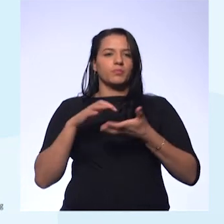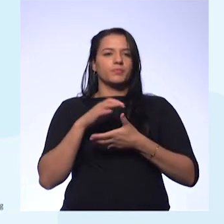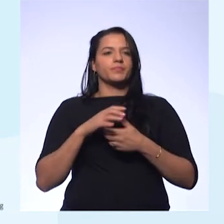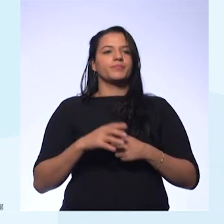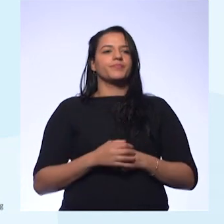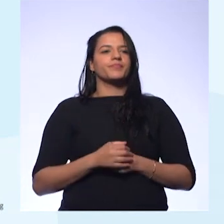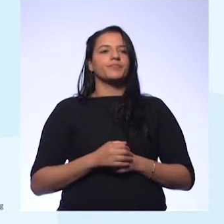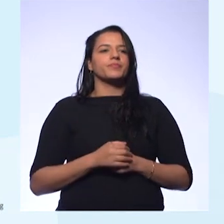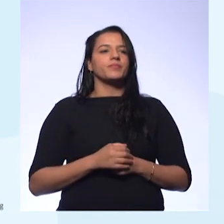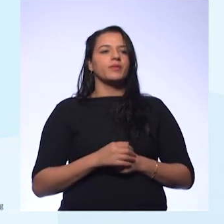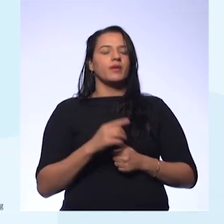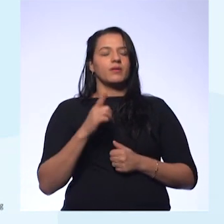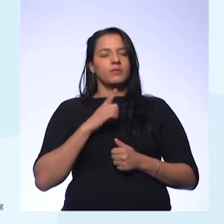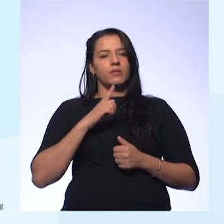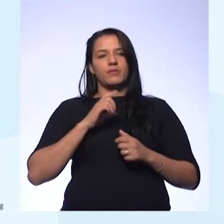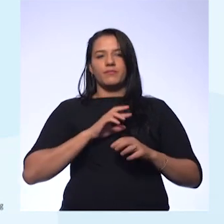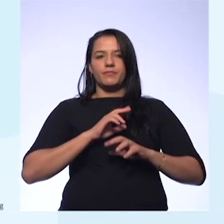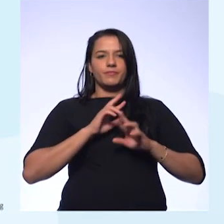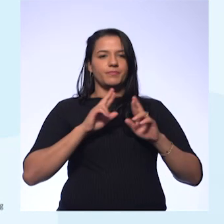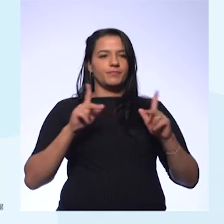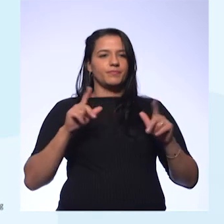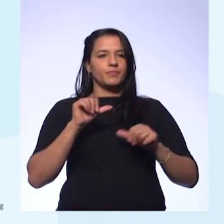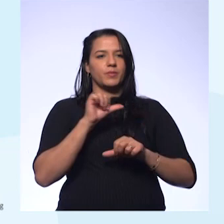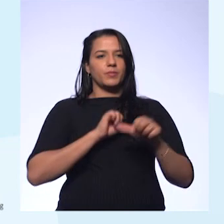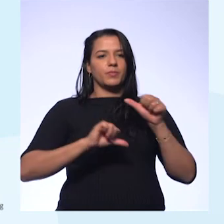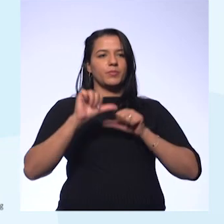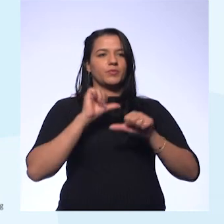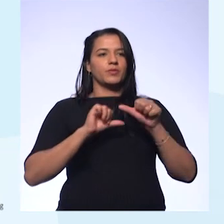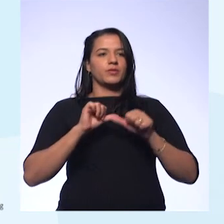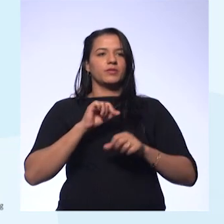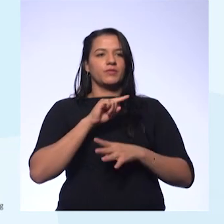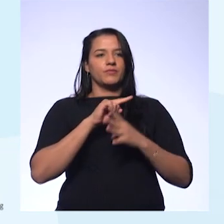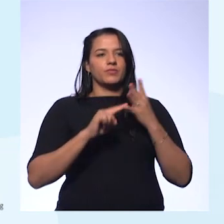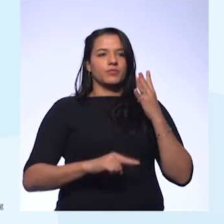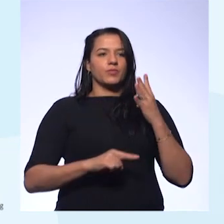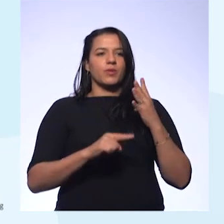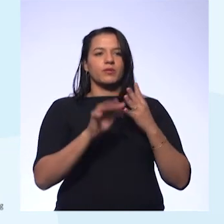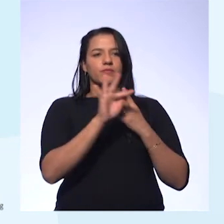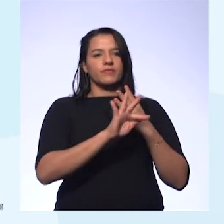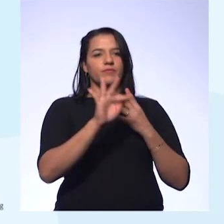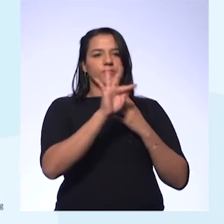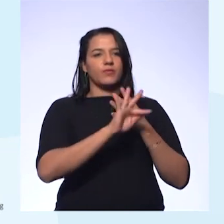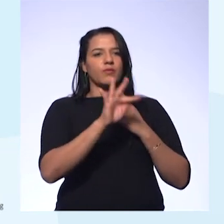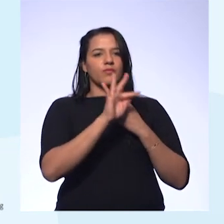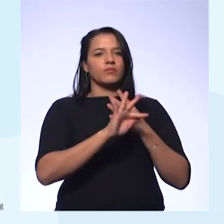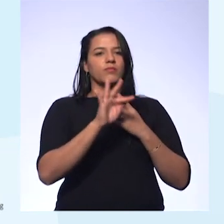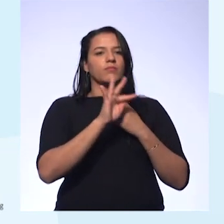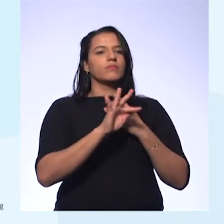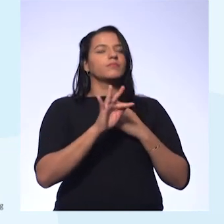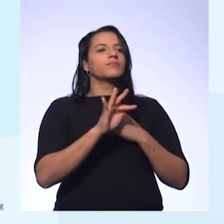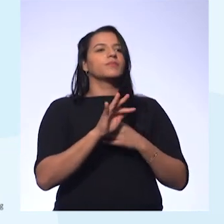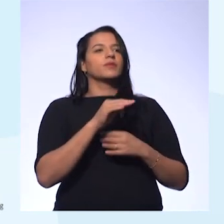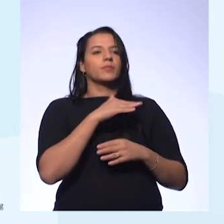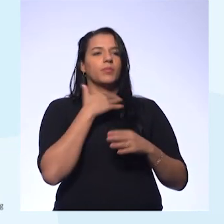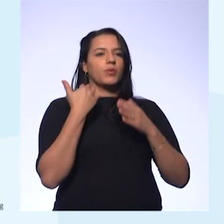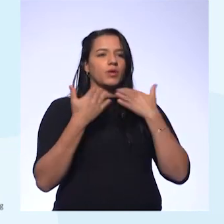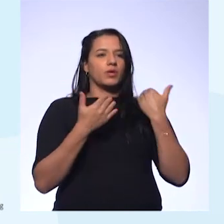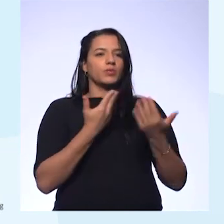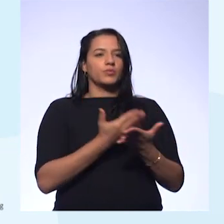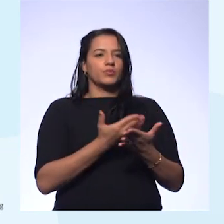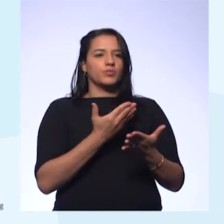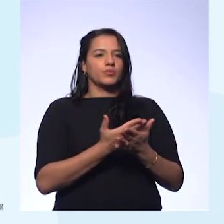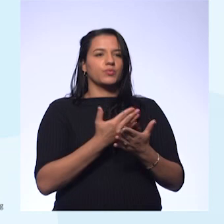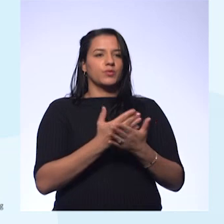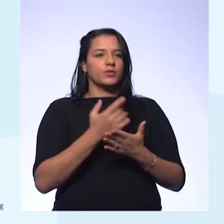estopim dessa revolução, que foi a morte dos 4 estudantes da Faculdade de Direito da USP, essa imagem que vocês estão vendo do lado esquerdo